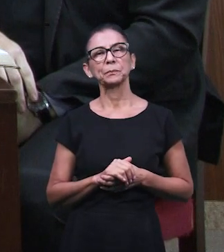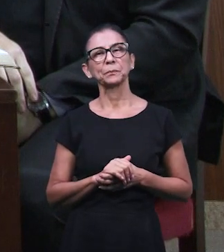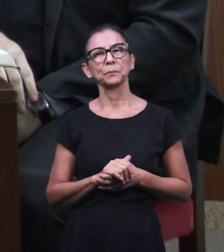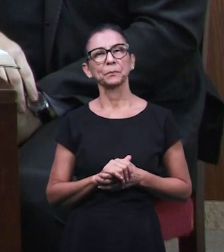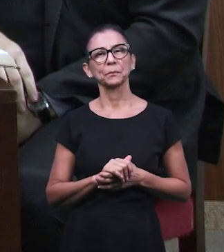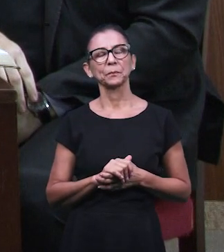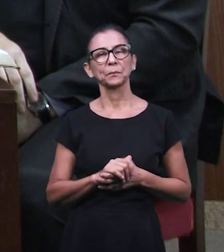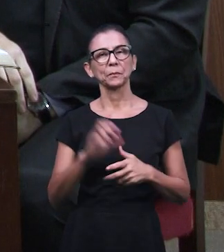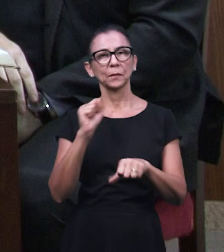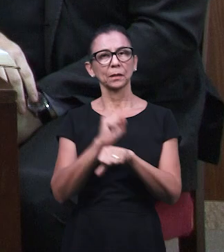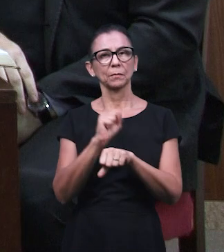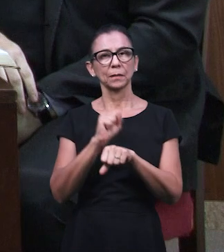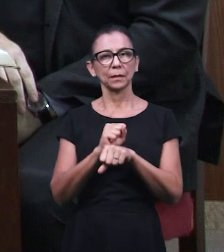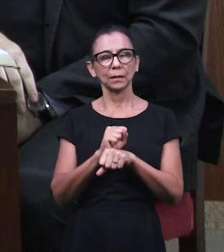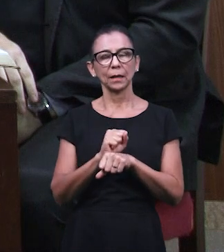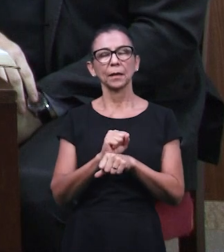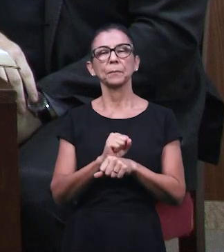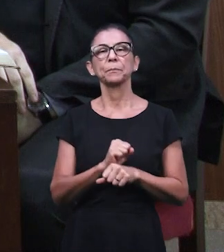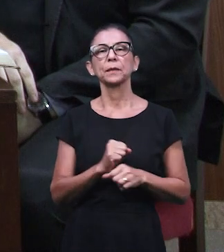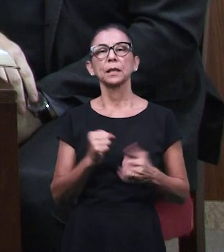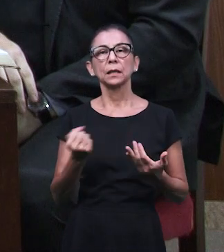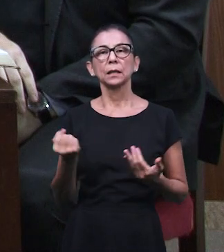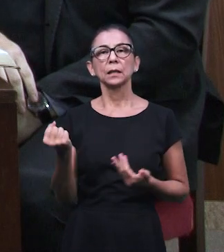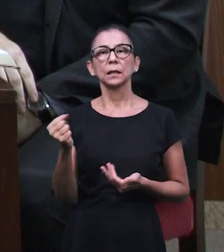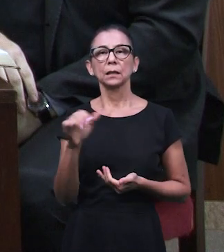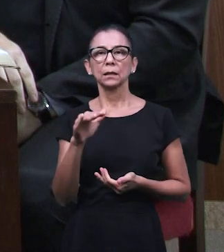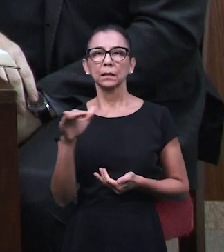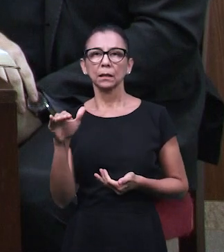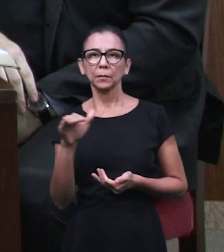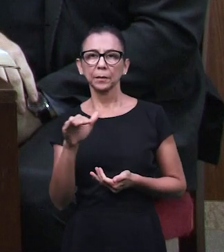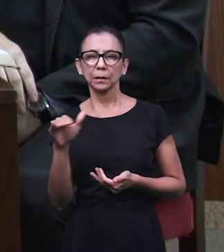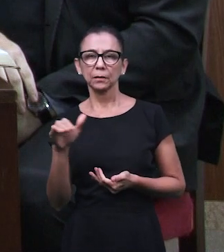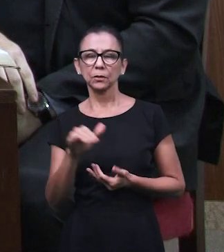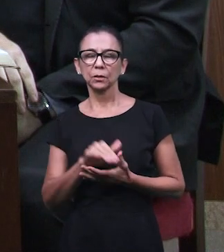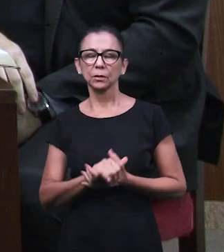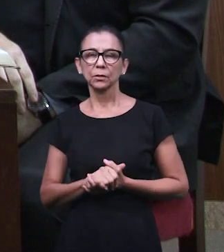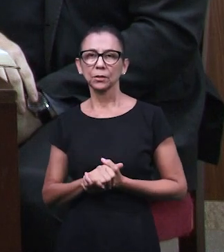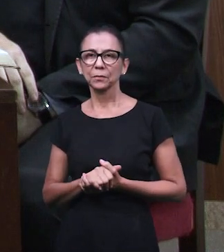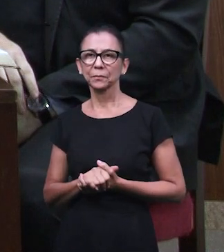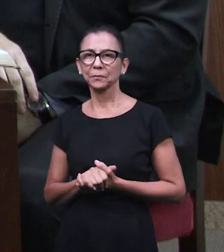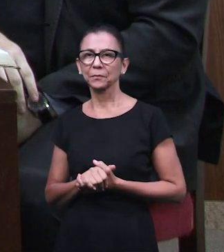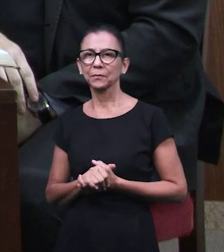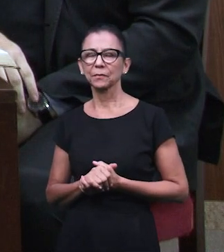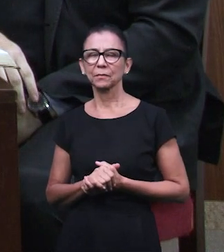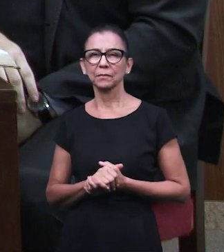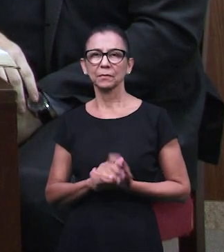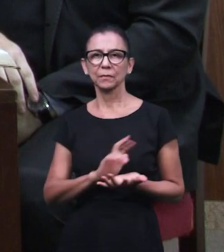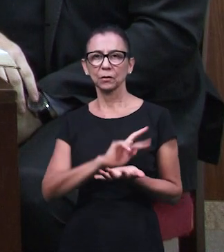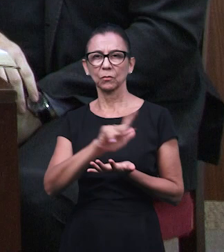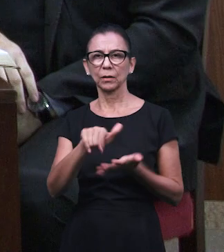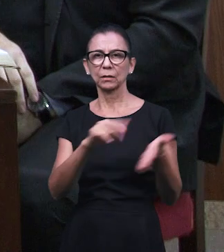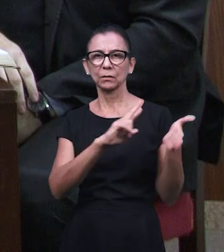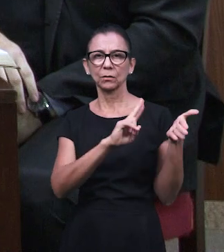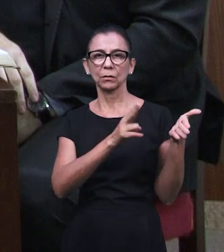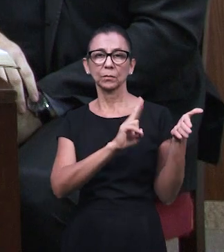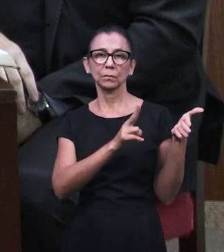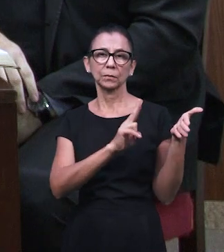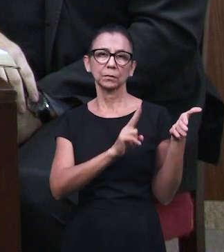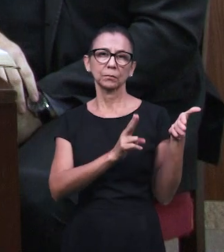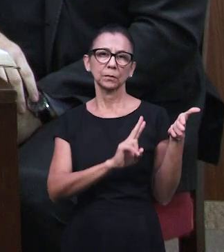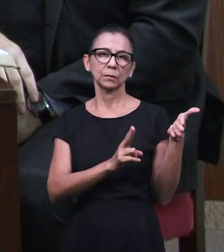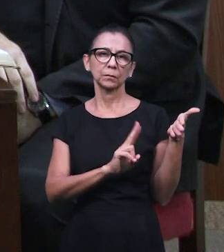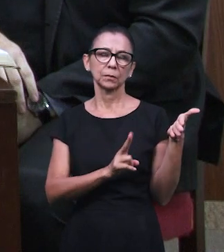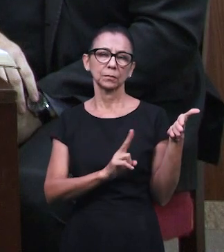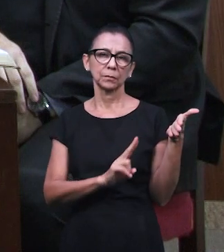uma intermediária. Nós temos Laís Peçanha, de Brandão Serra. Nós também temos a Maria Sofia